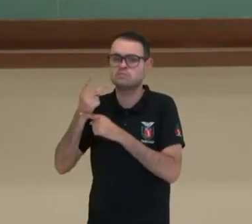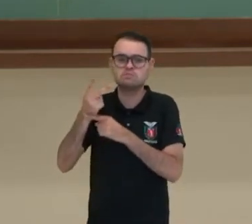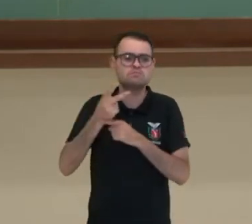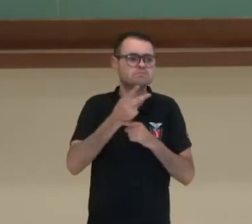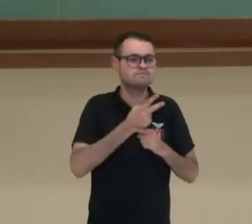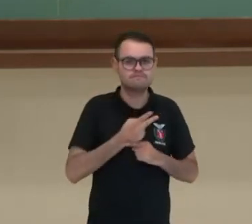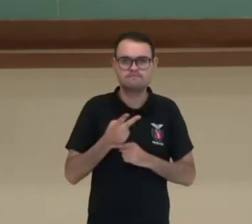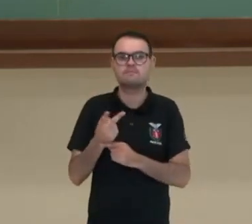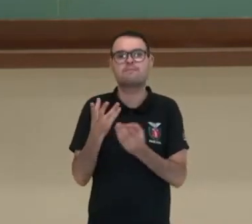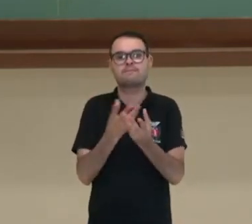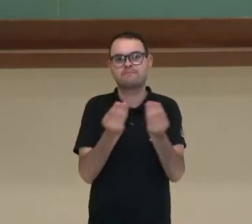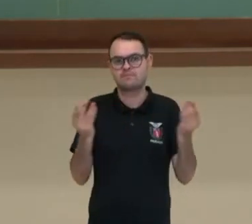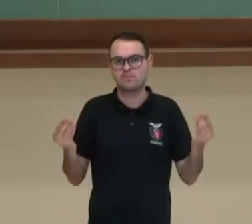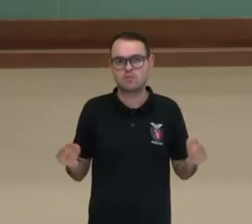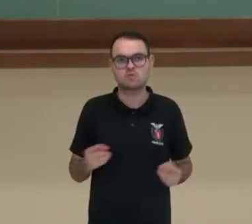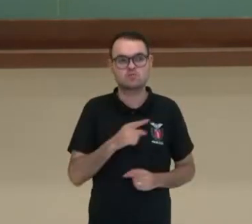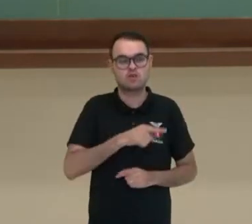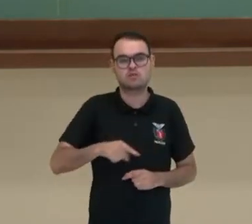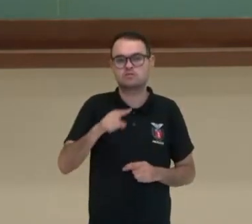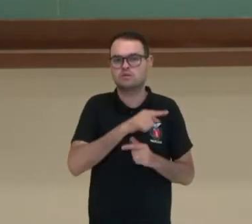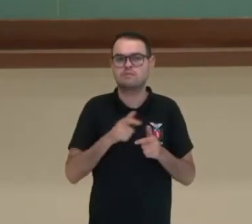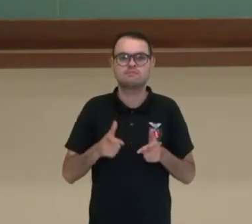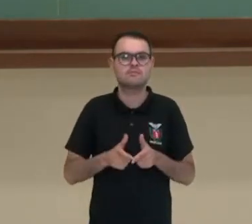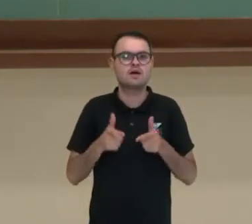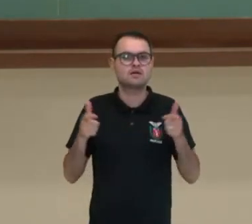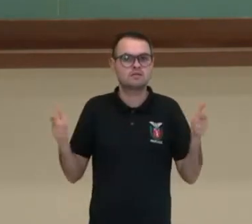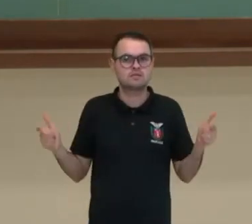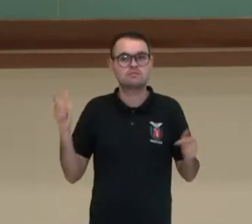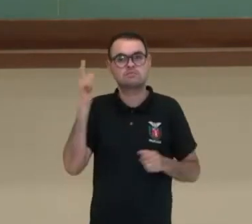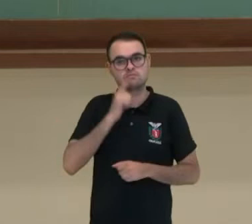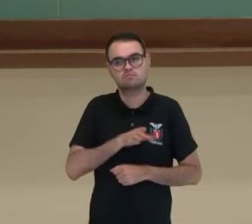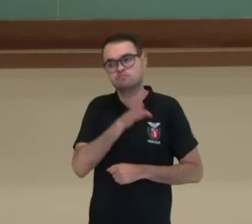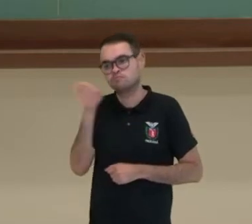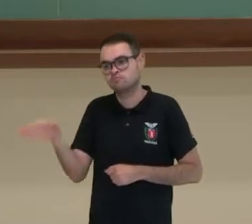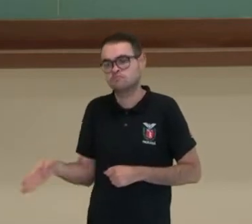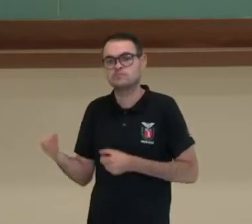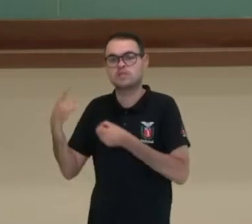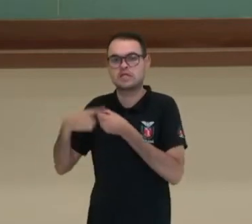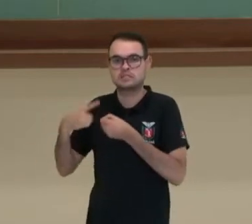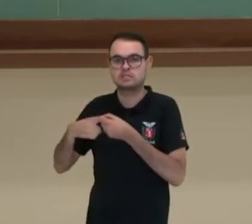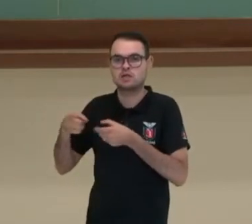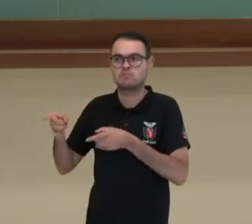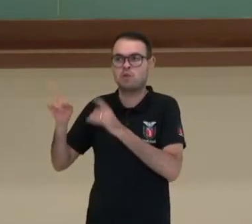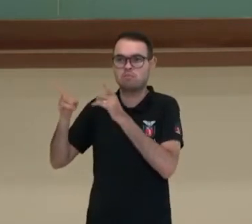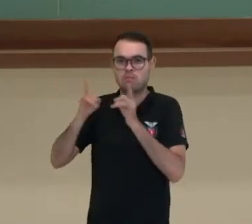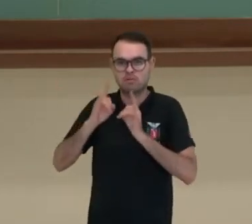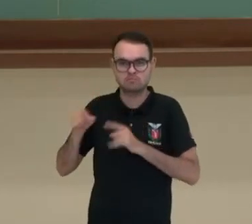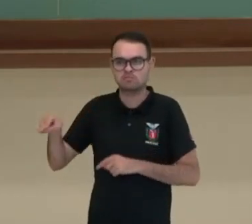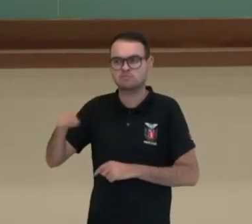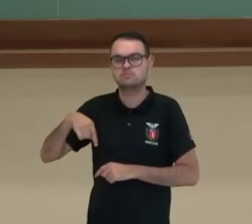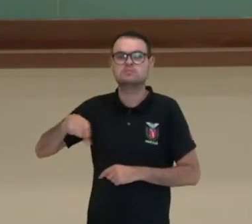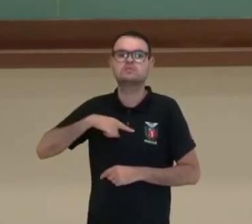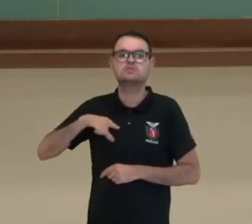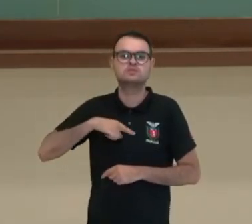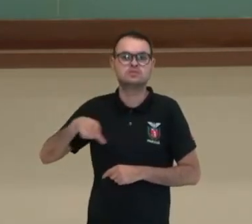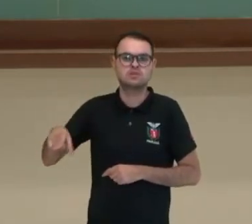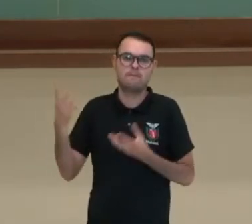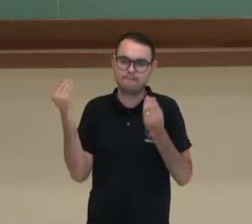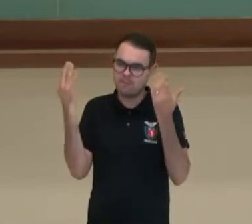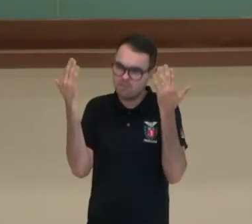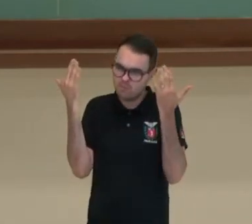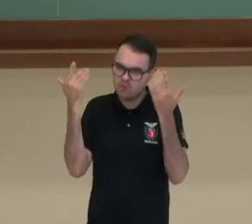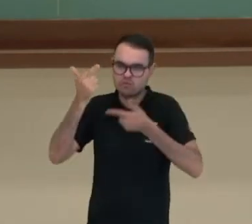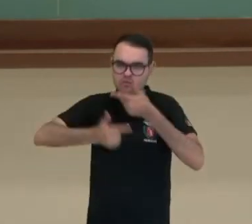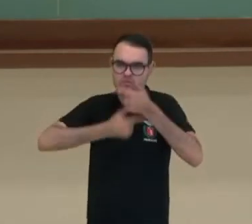trabalho. Muitos deles, a grande maioria, foram parar nas cidades. Então você tinha muita mão de